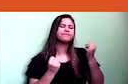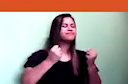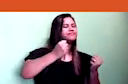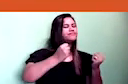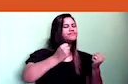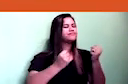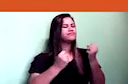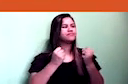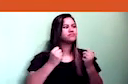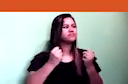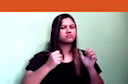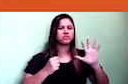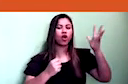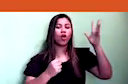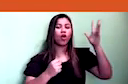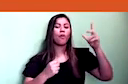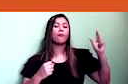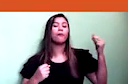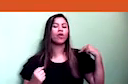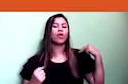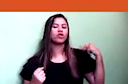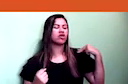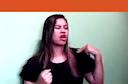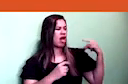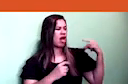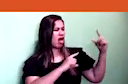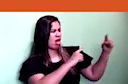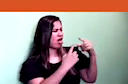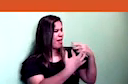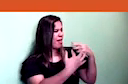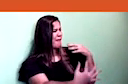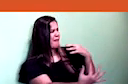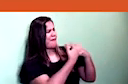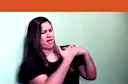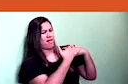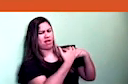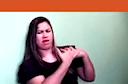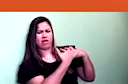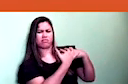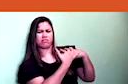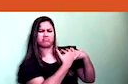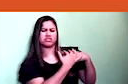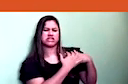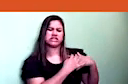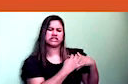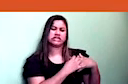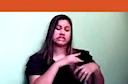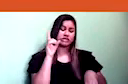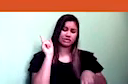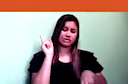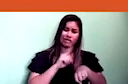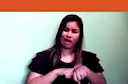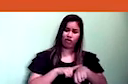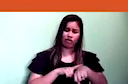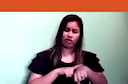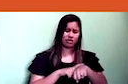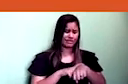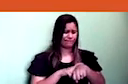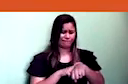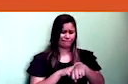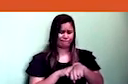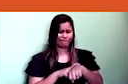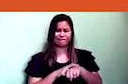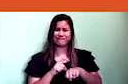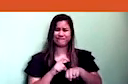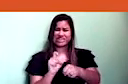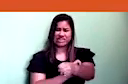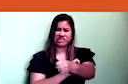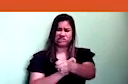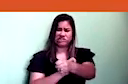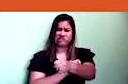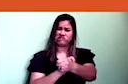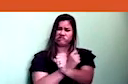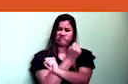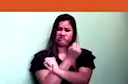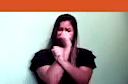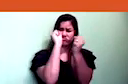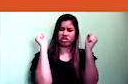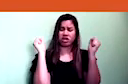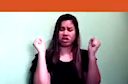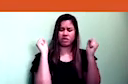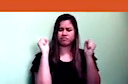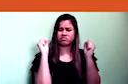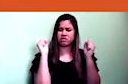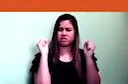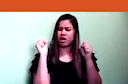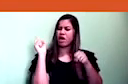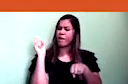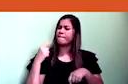emoção naquele momento, né? Nossa, eu fiquei irritado. E tente se lembrar o que você